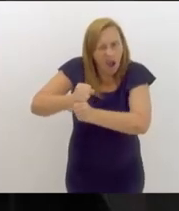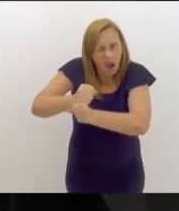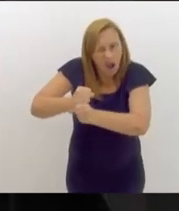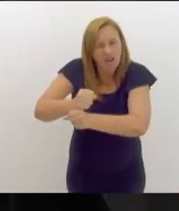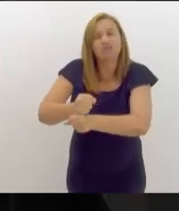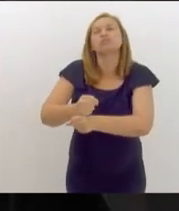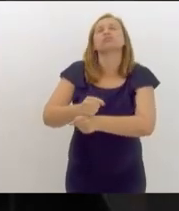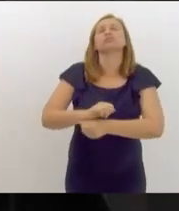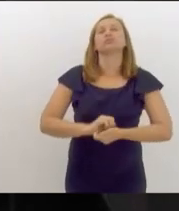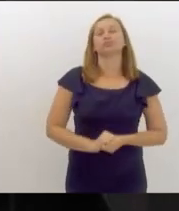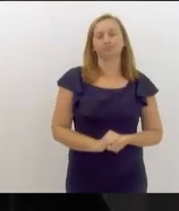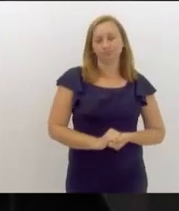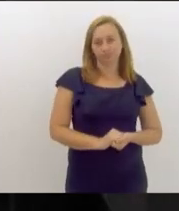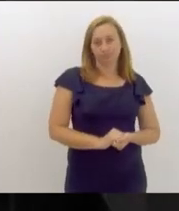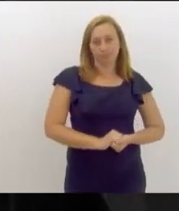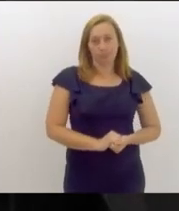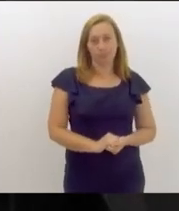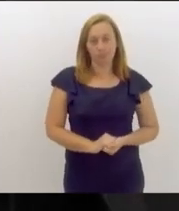inteiro